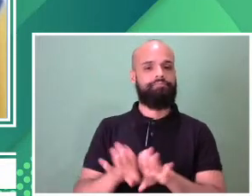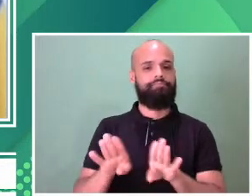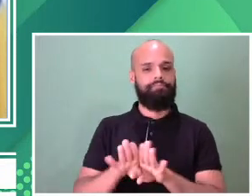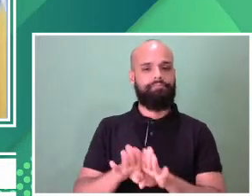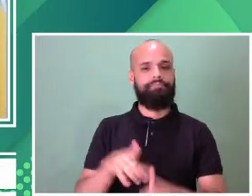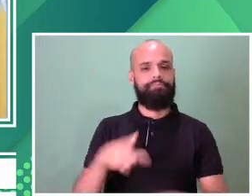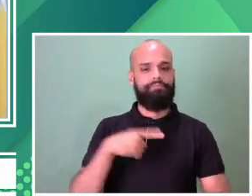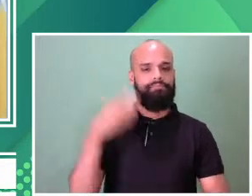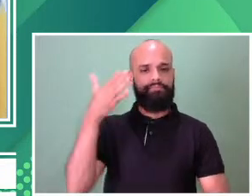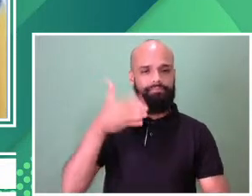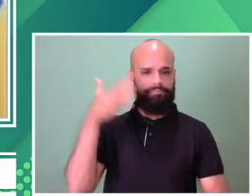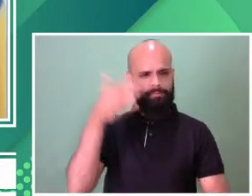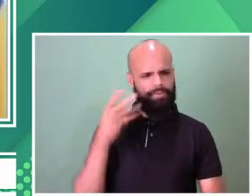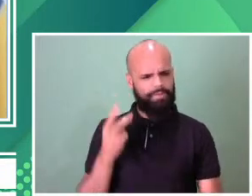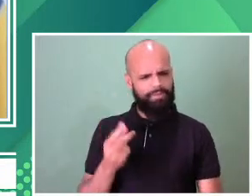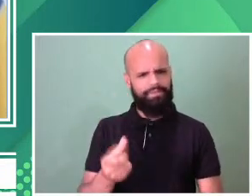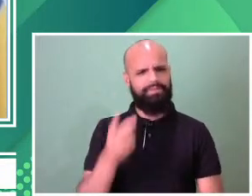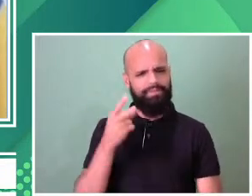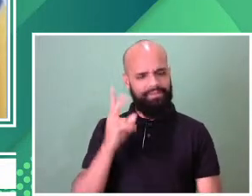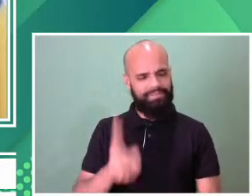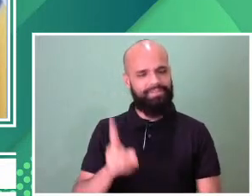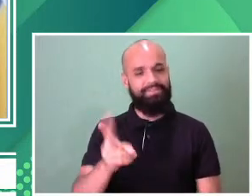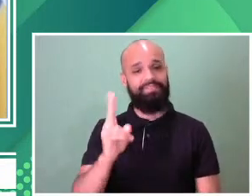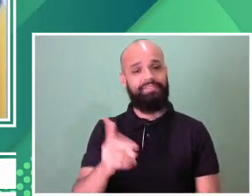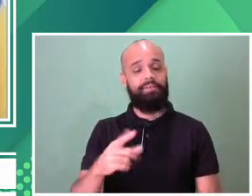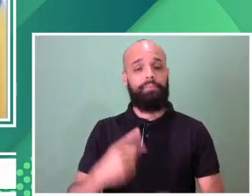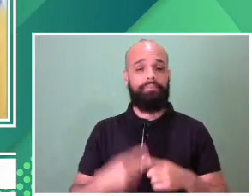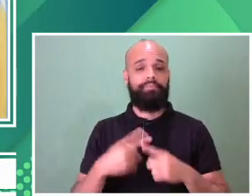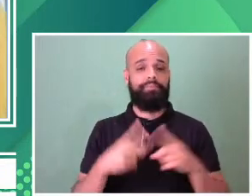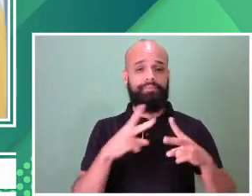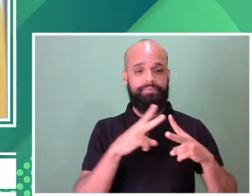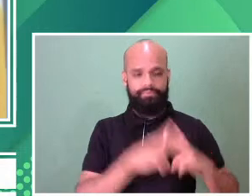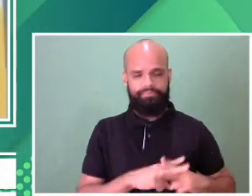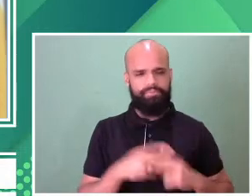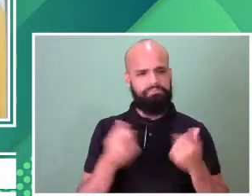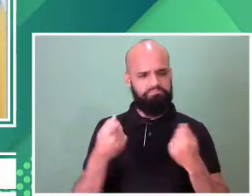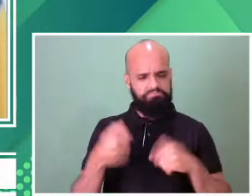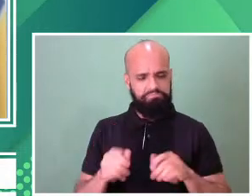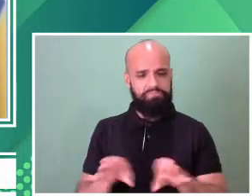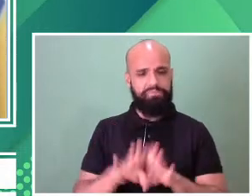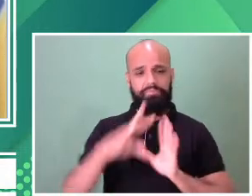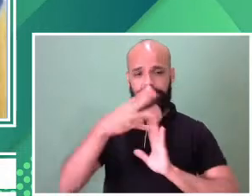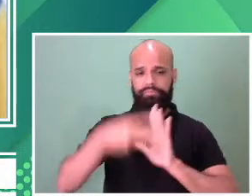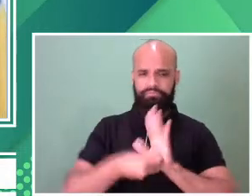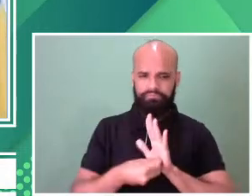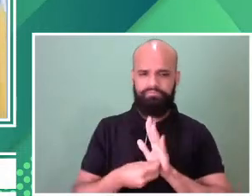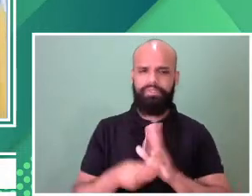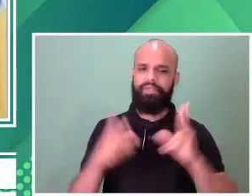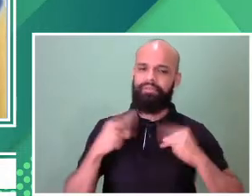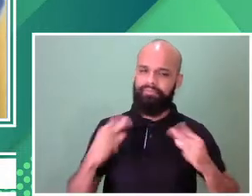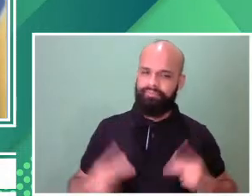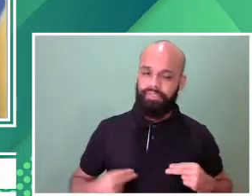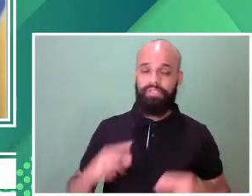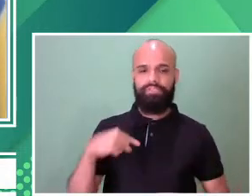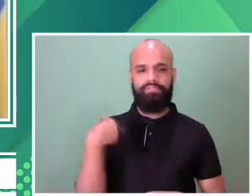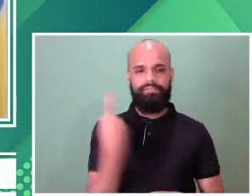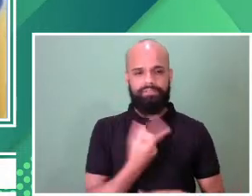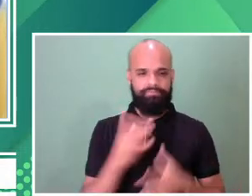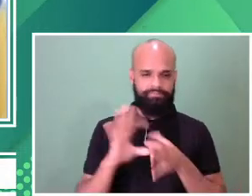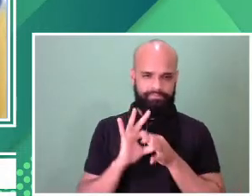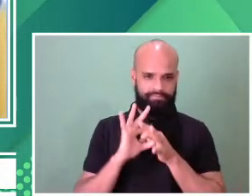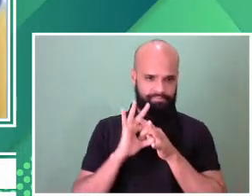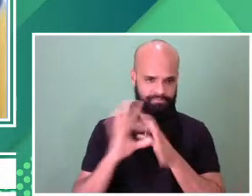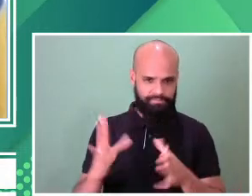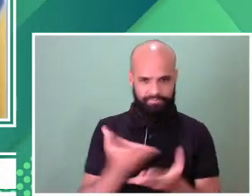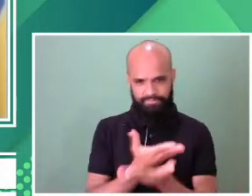encontros como esse com frequência, porque a nossa universidade precisa, a nossa Amazônia merece, e nós estamos à disposição